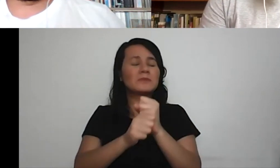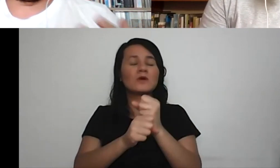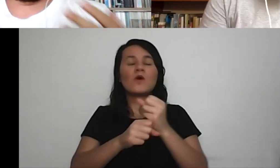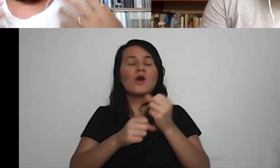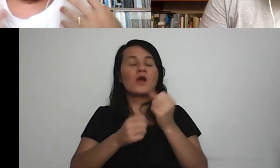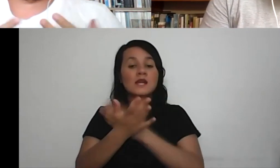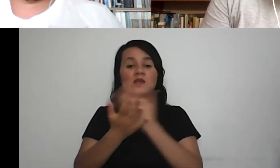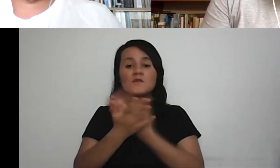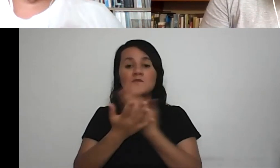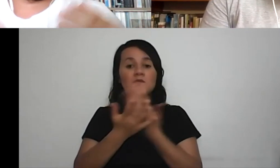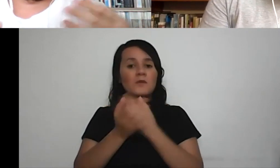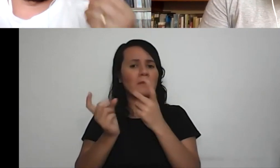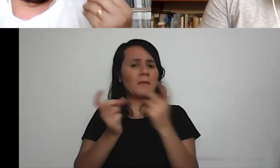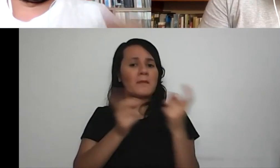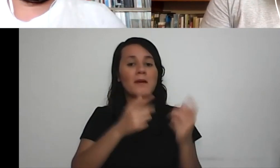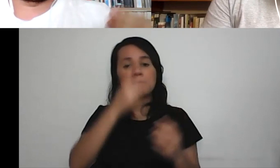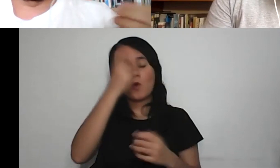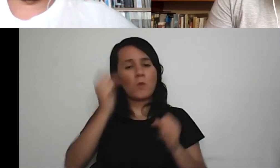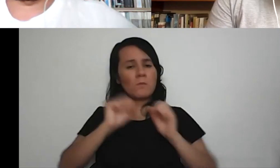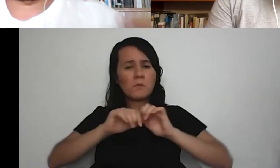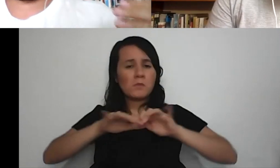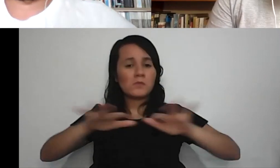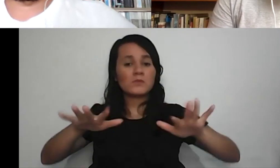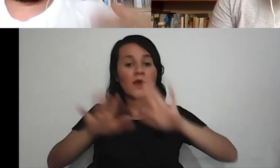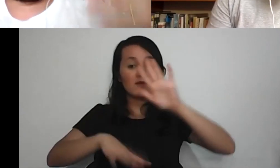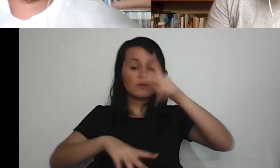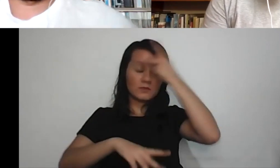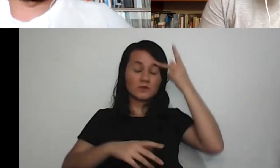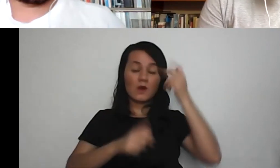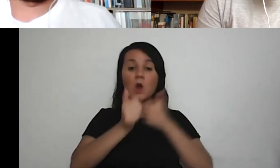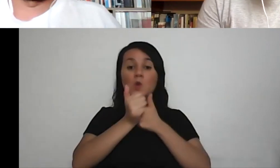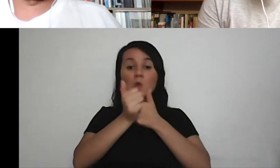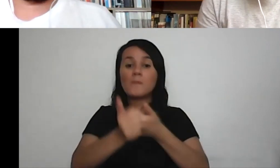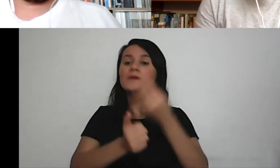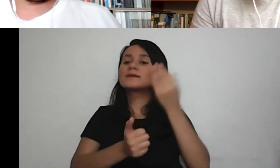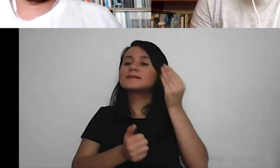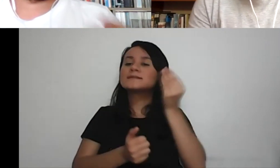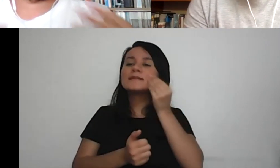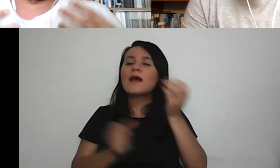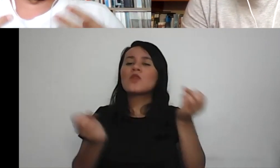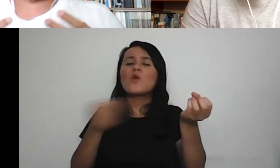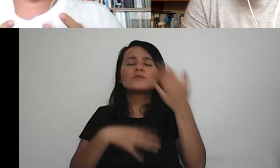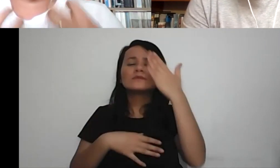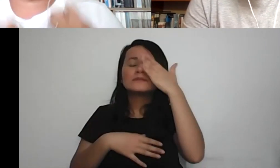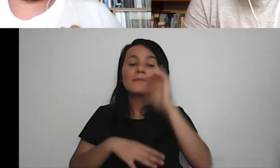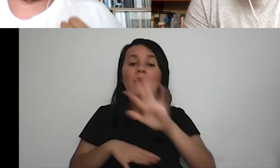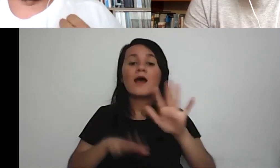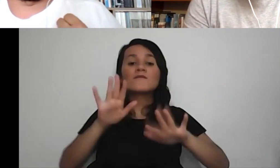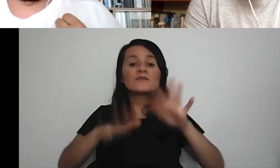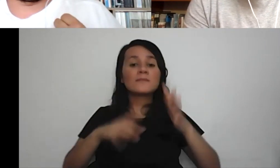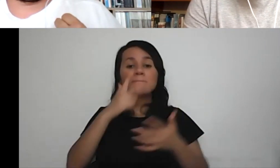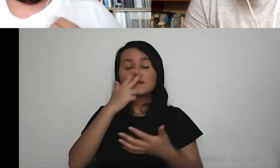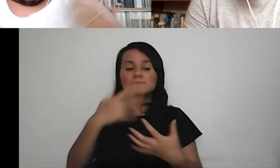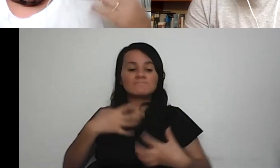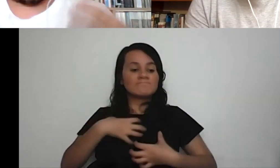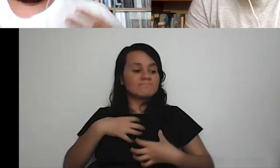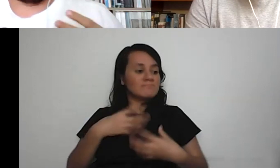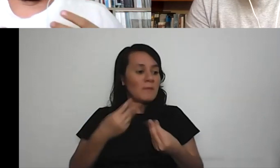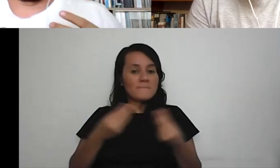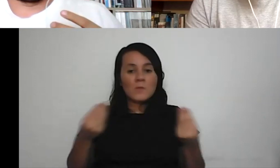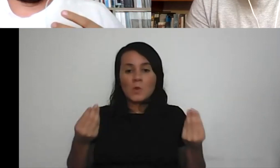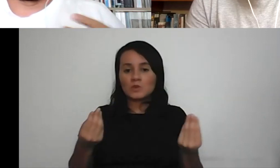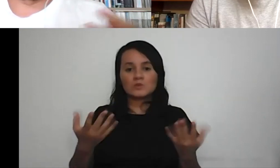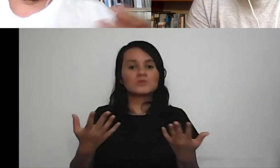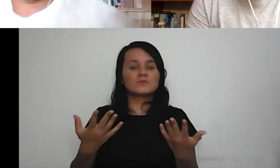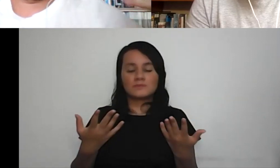saindo que mesmo quem tentava acompanhar muito de perto e estar atualizado do que sai, ele se sentia soterrado. Era essa a